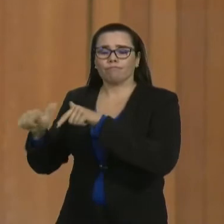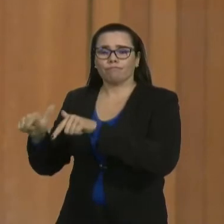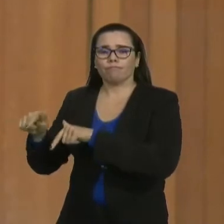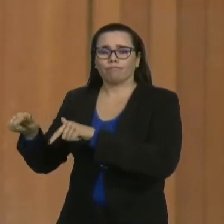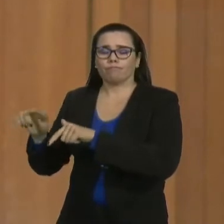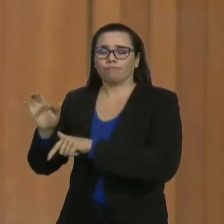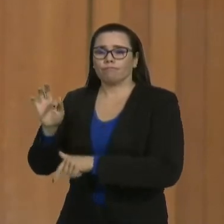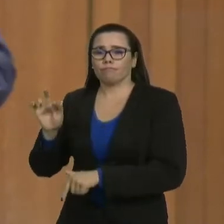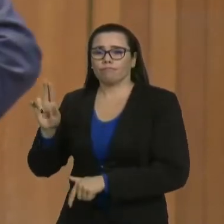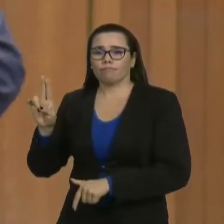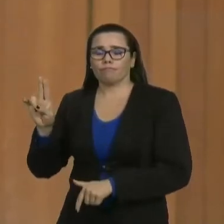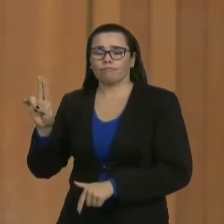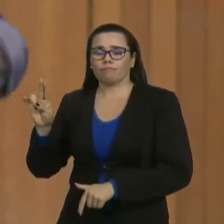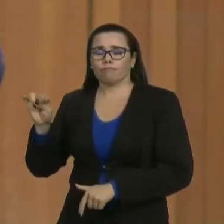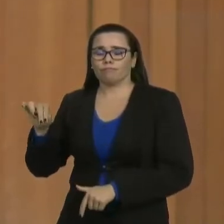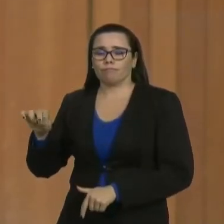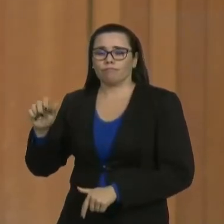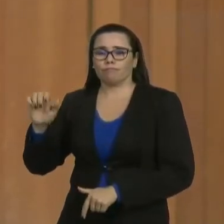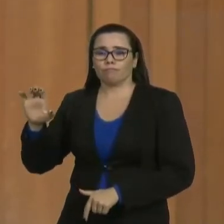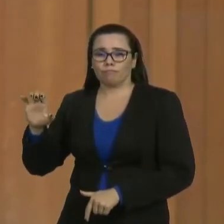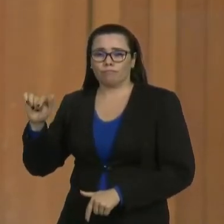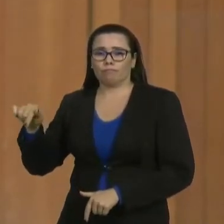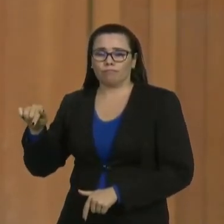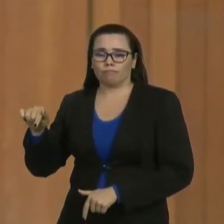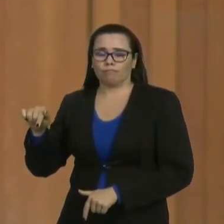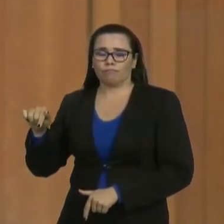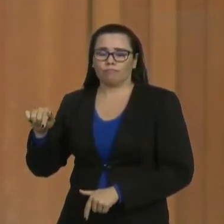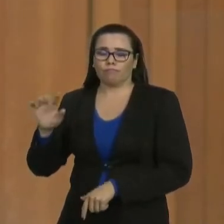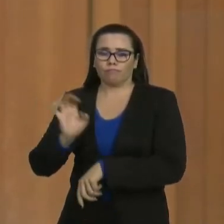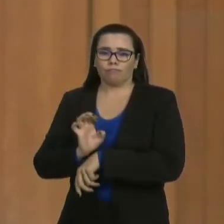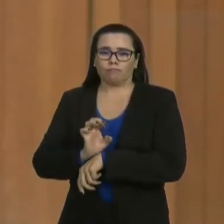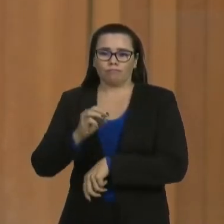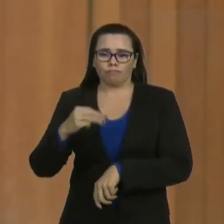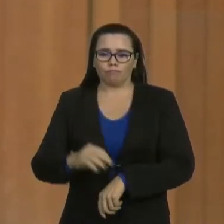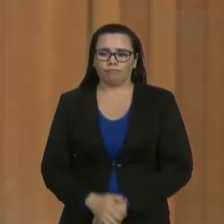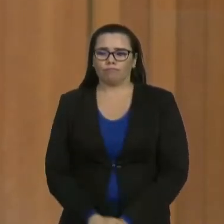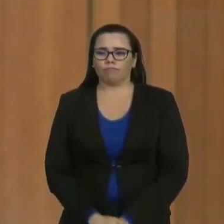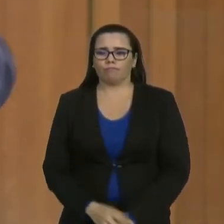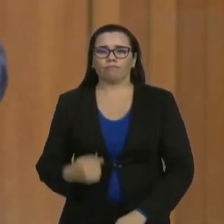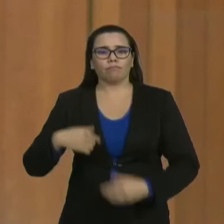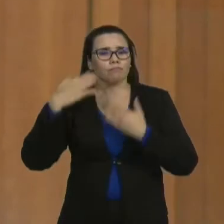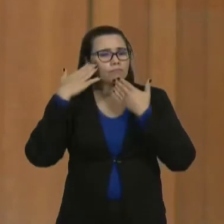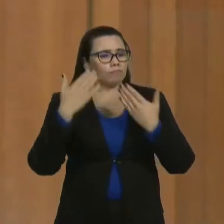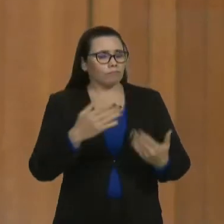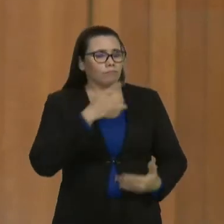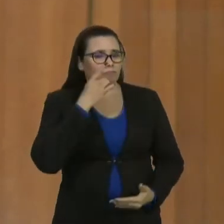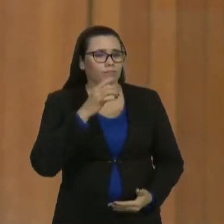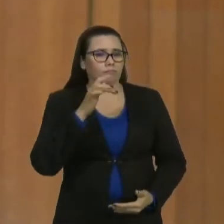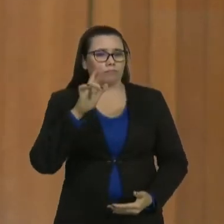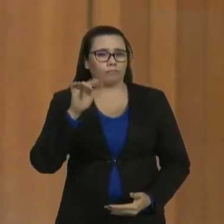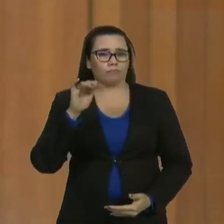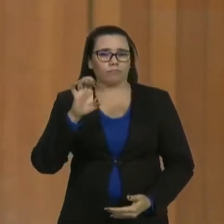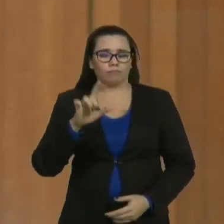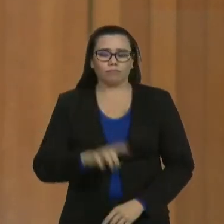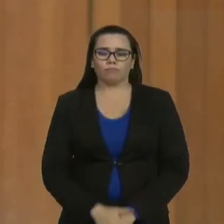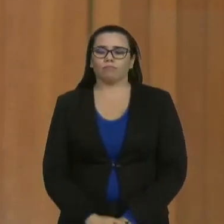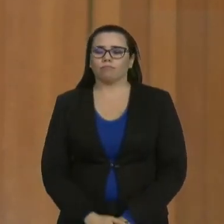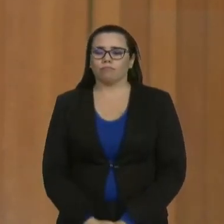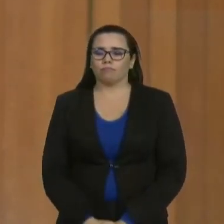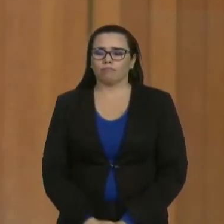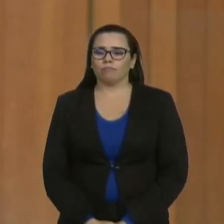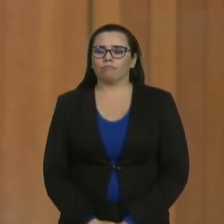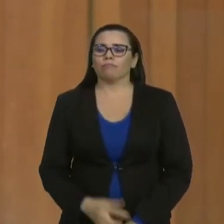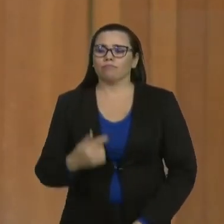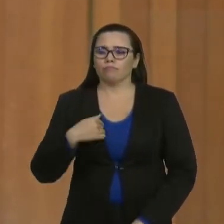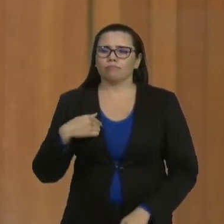Agradeço à disposição. Estamos fazendo de forma transparente, trazendo para a mesa de negociação todos os envolvidos. E convidamos